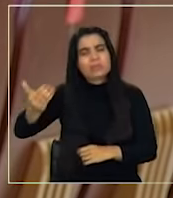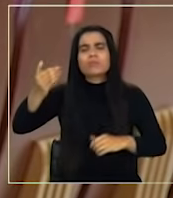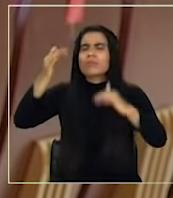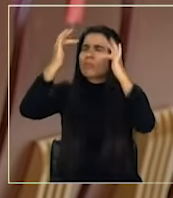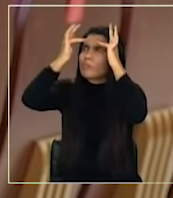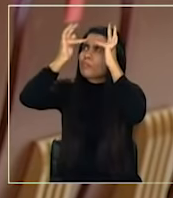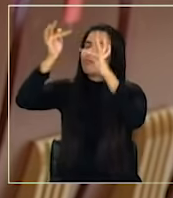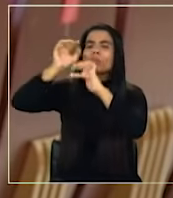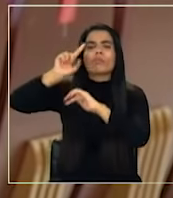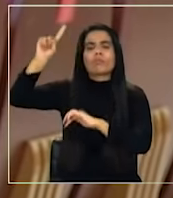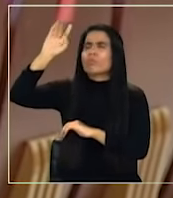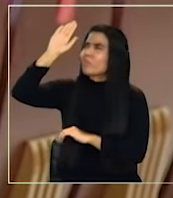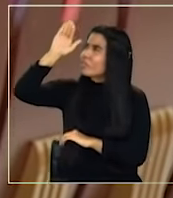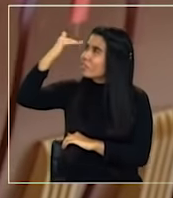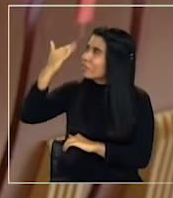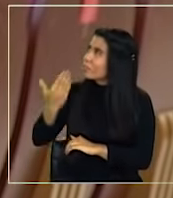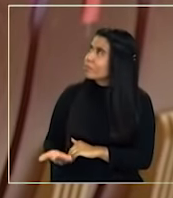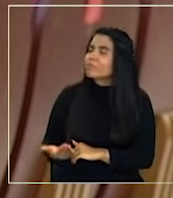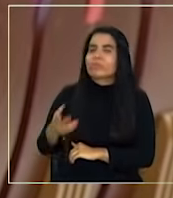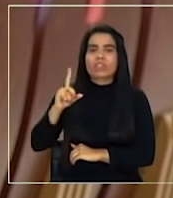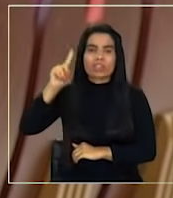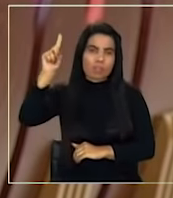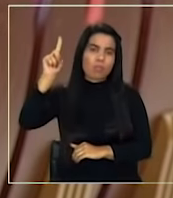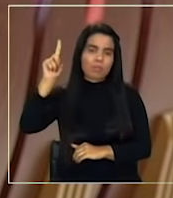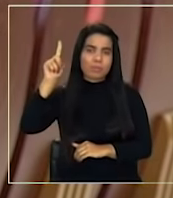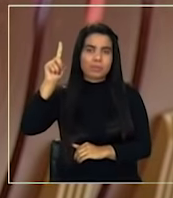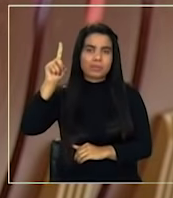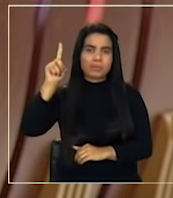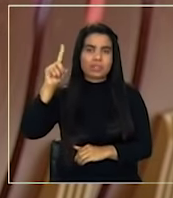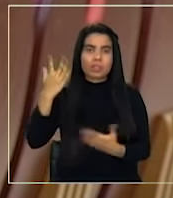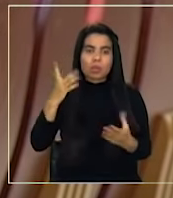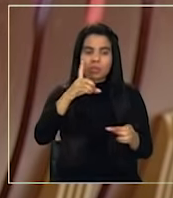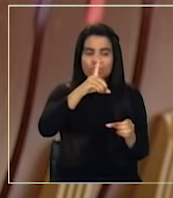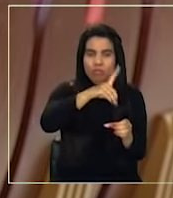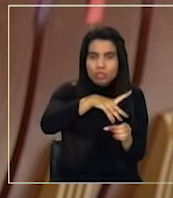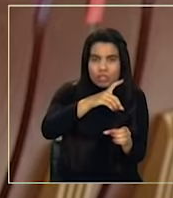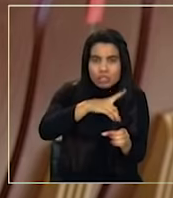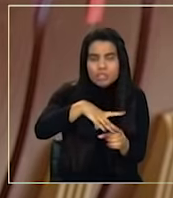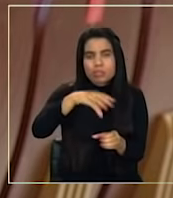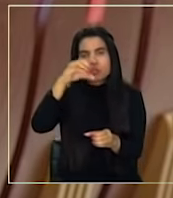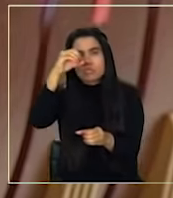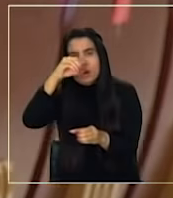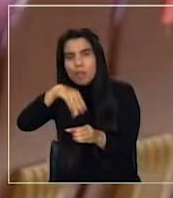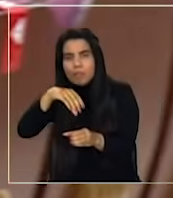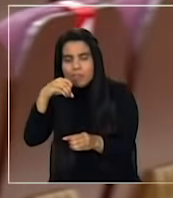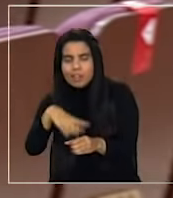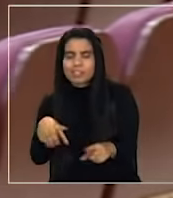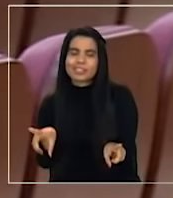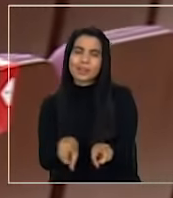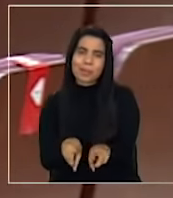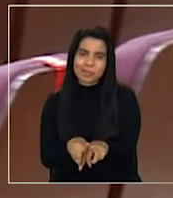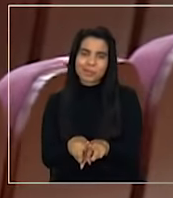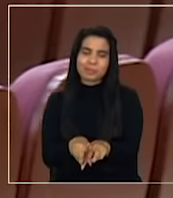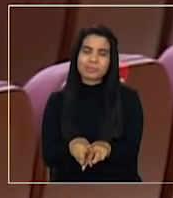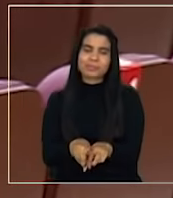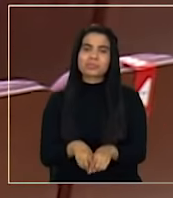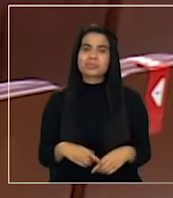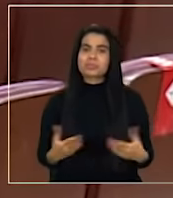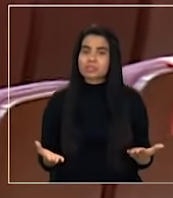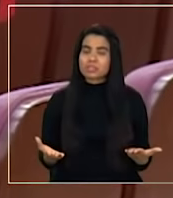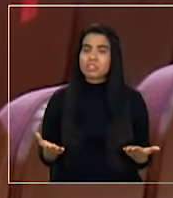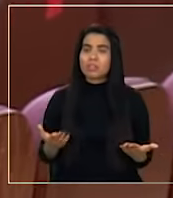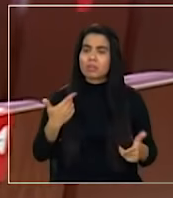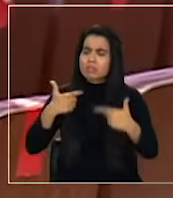e honrado a Deus no seu altar, com as suas primícias, os seus dízimos e com as suas ofertas. A obra de